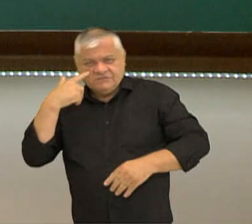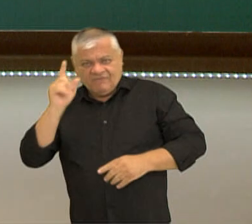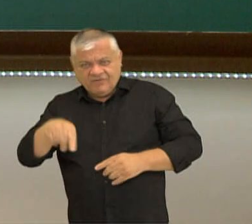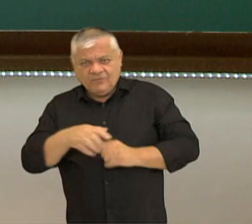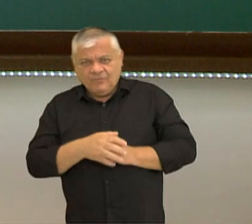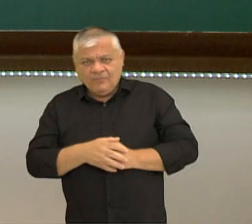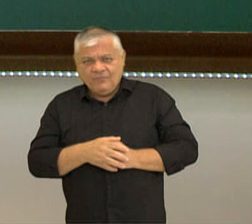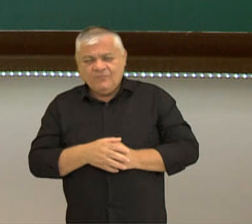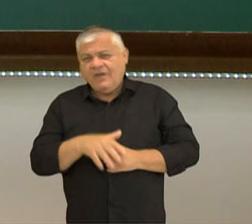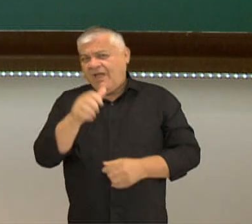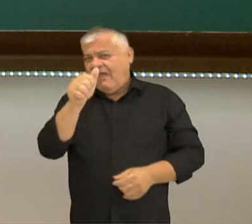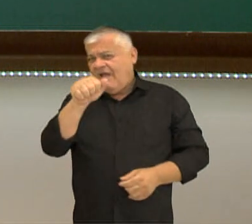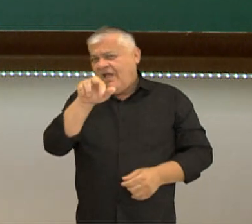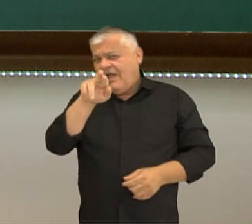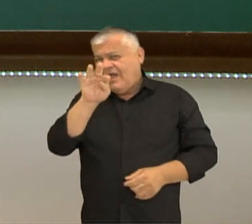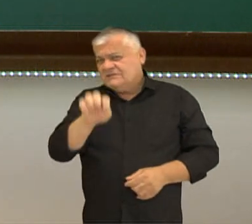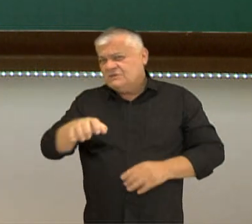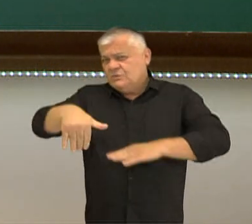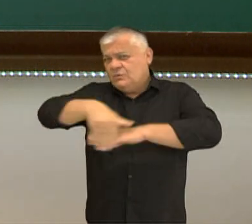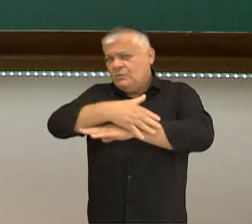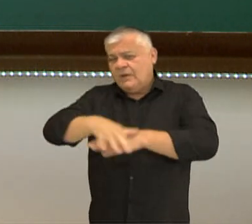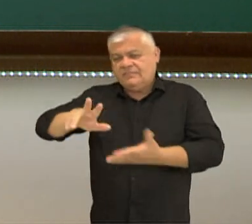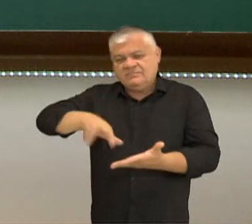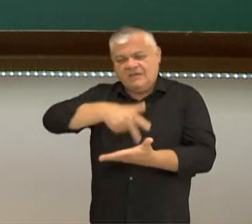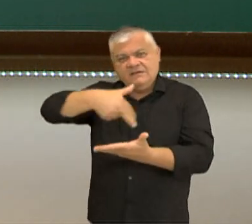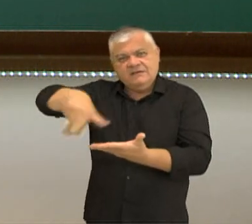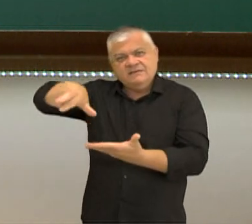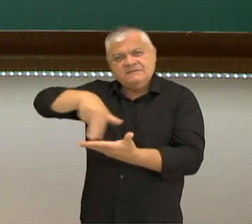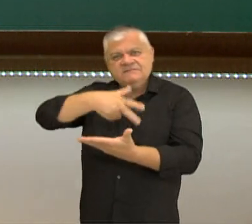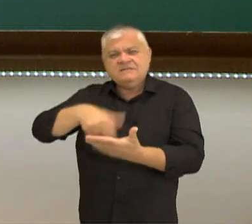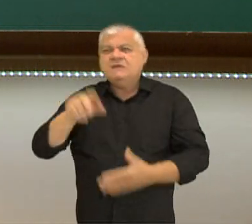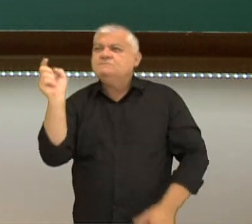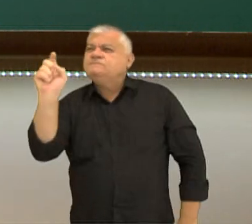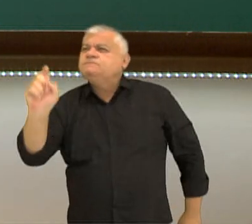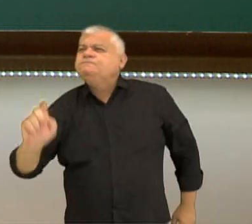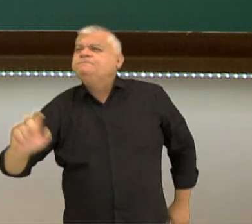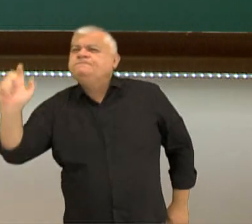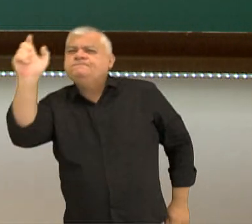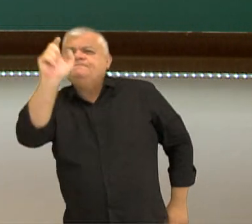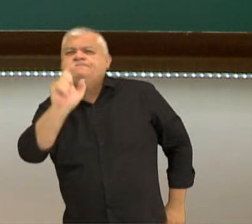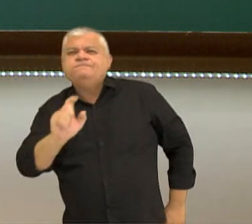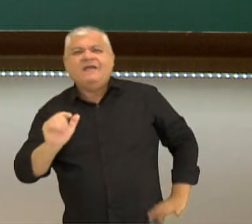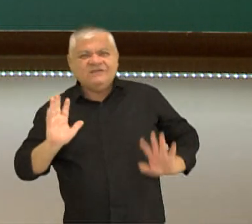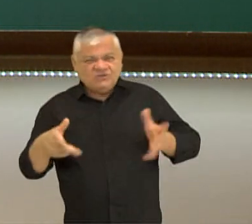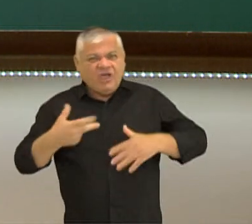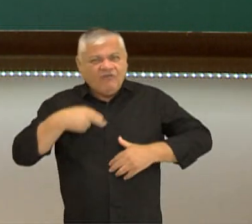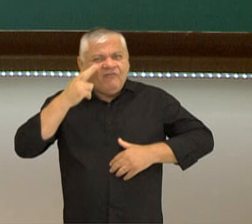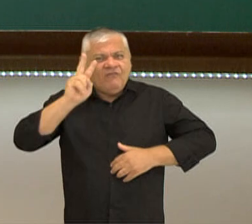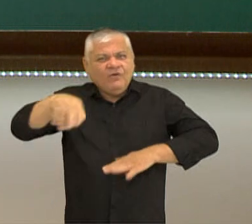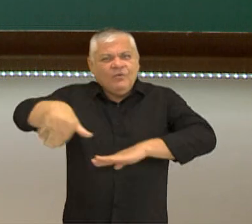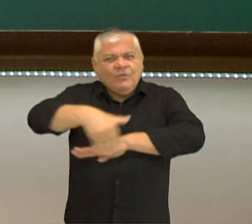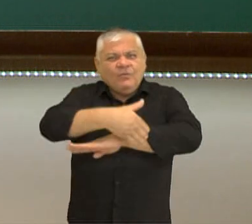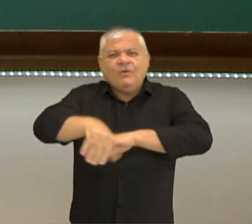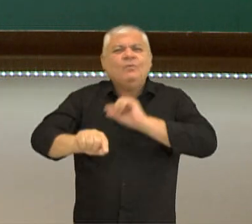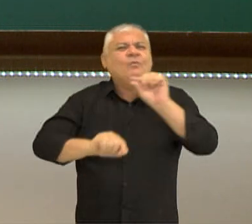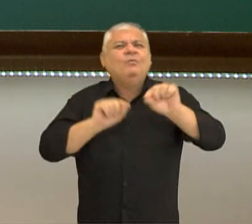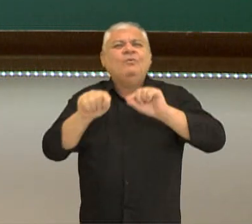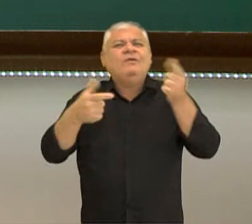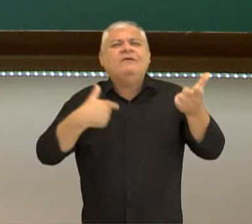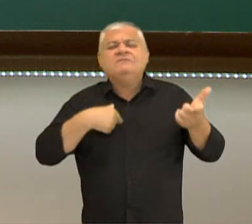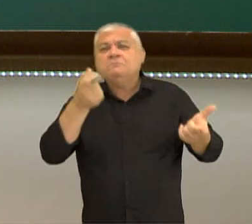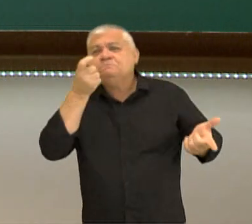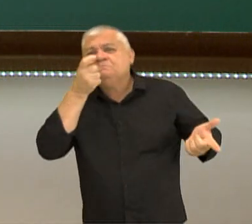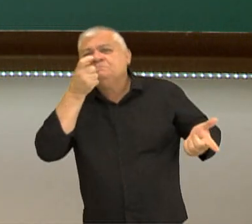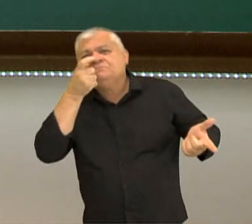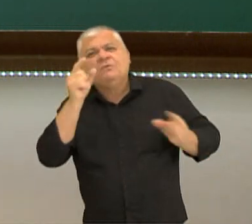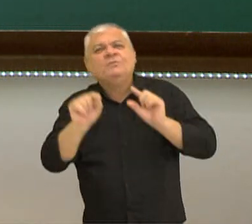que você já apreciou? Uma dança? Um grafite? O que você viu na arte na rua? O que você já...